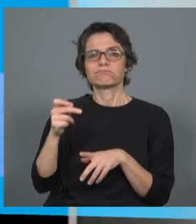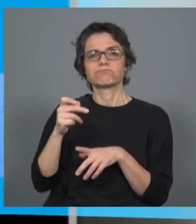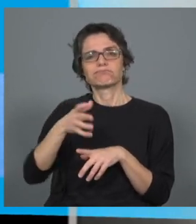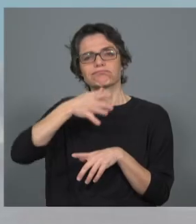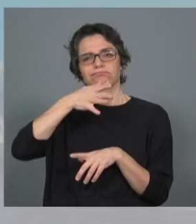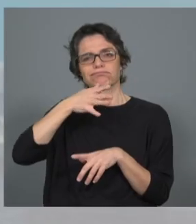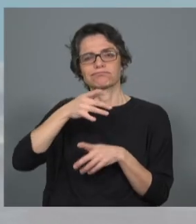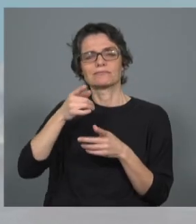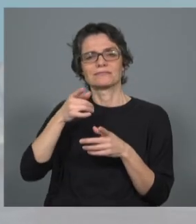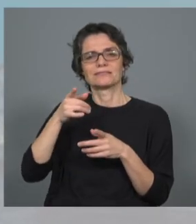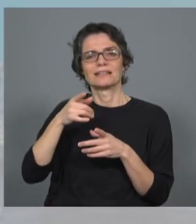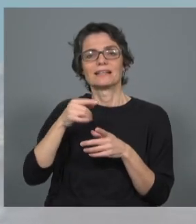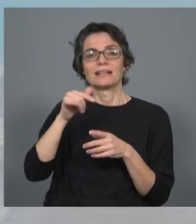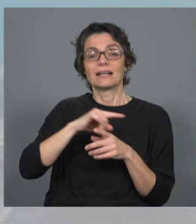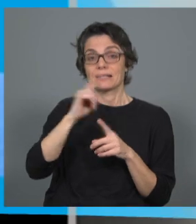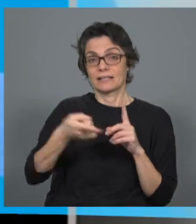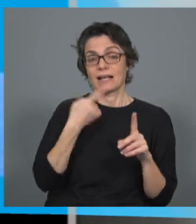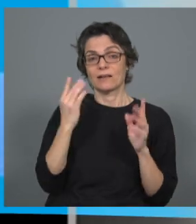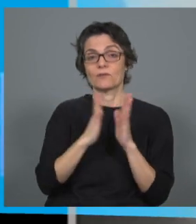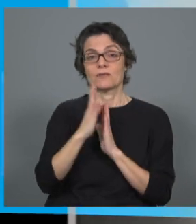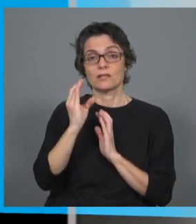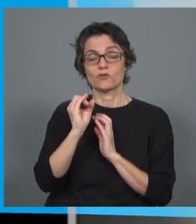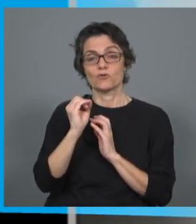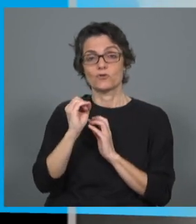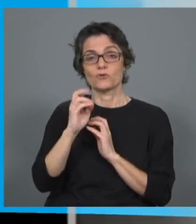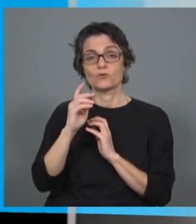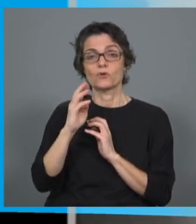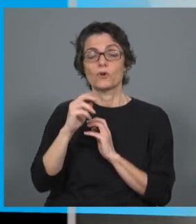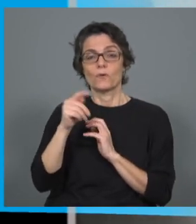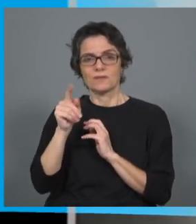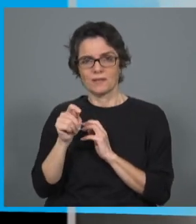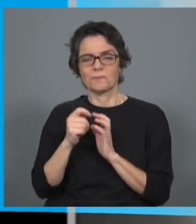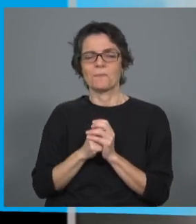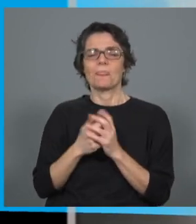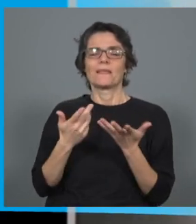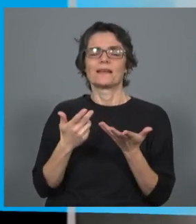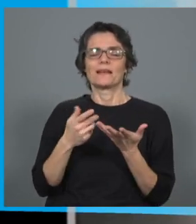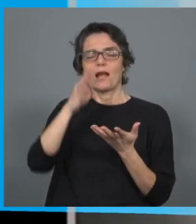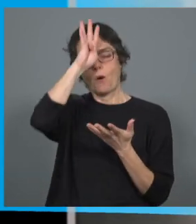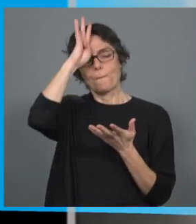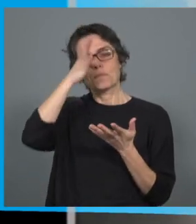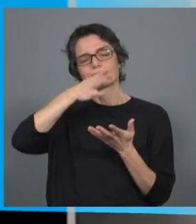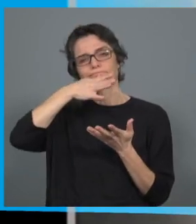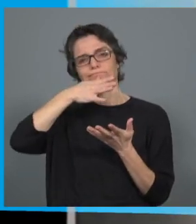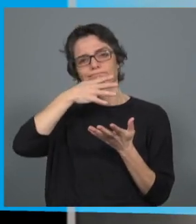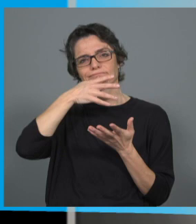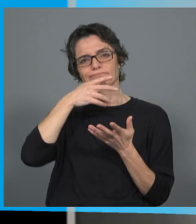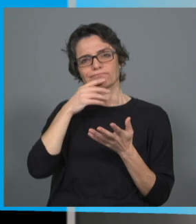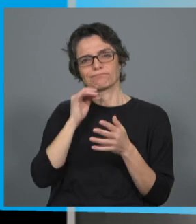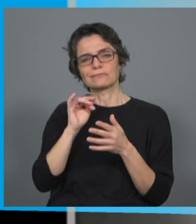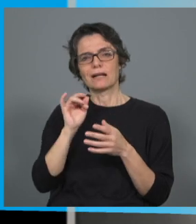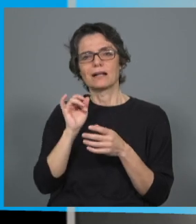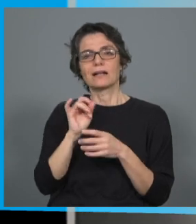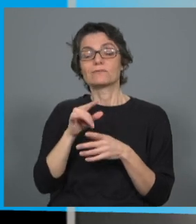José, no caso exatamente, deste ano. neste ano em que somos convidados a olhar para São José, e o Papa escreve-nos uma mensagem a olhar também para São